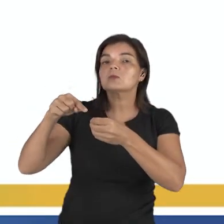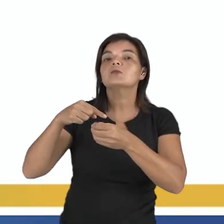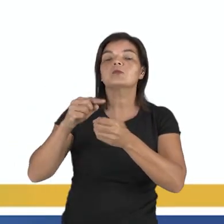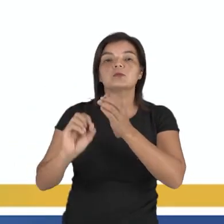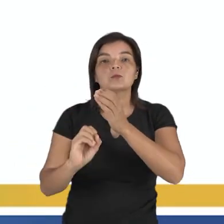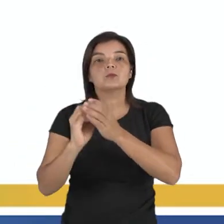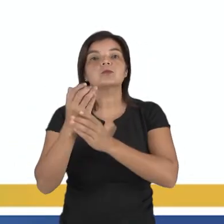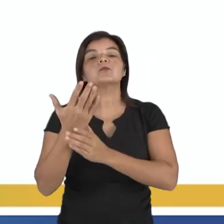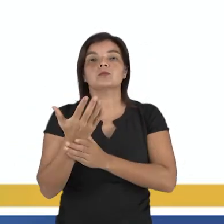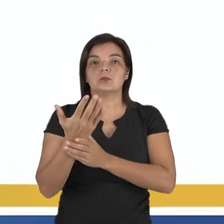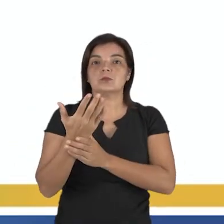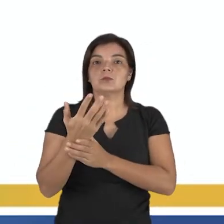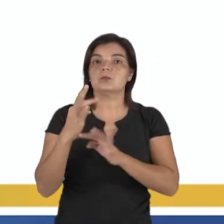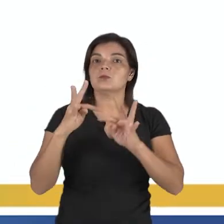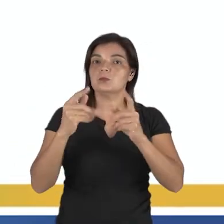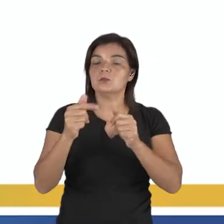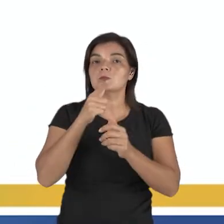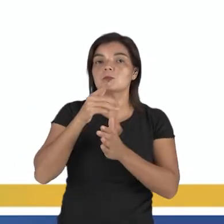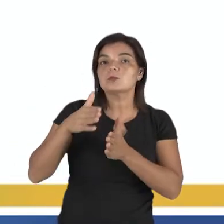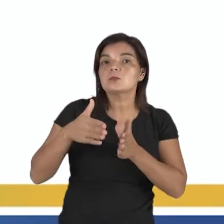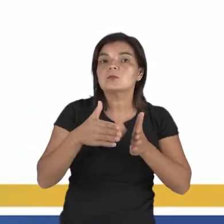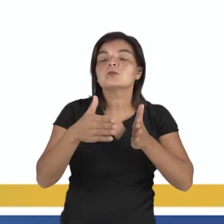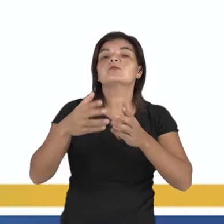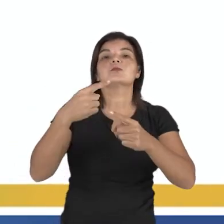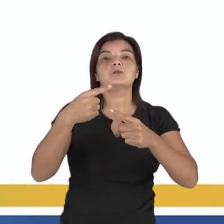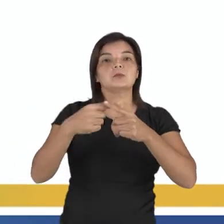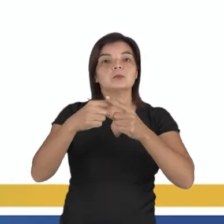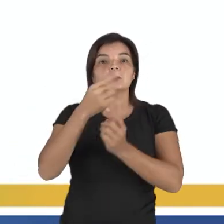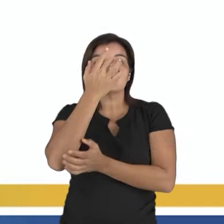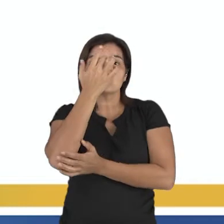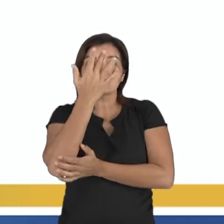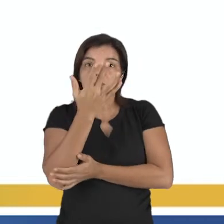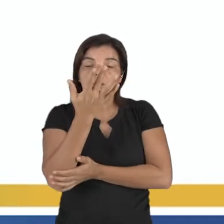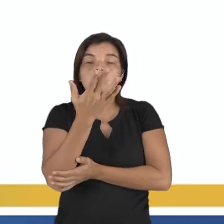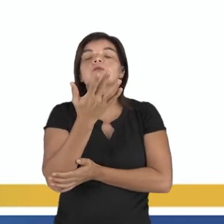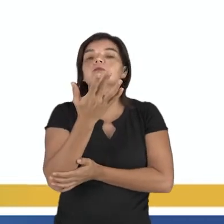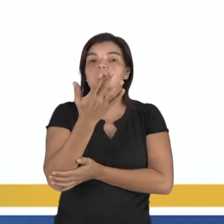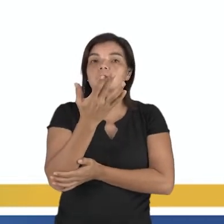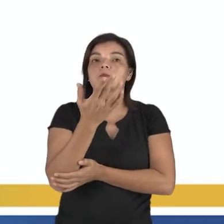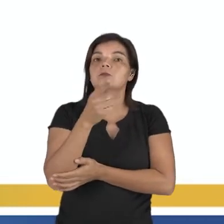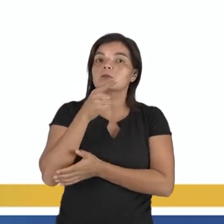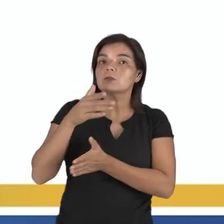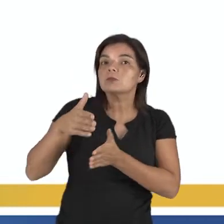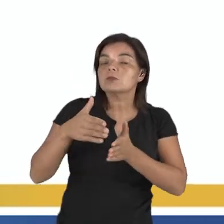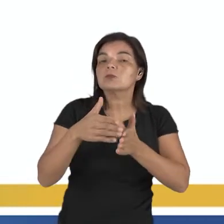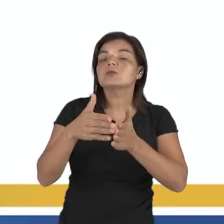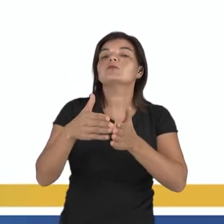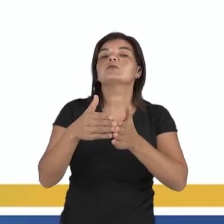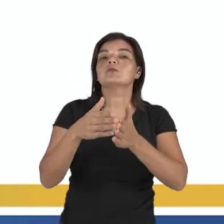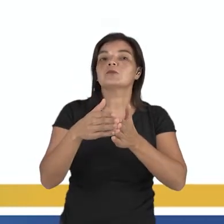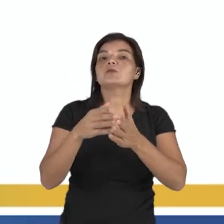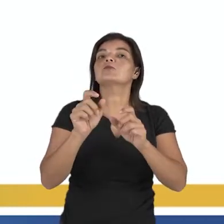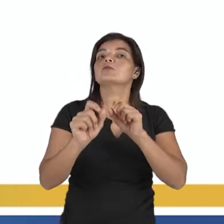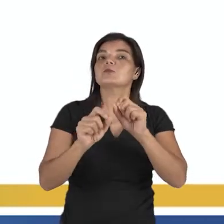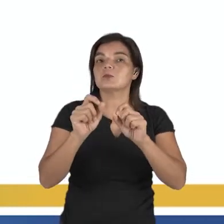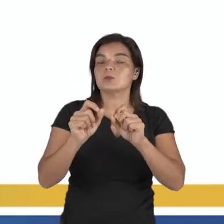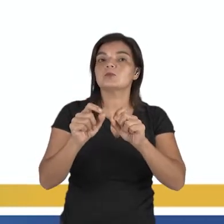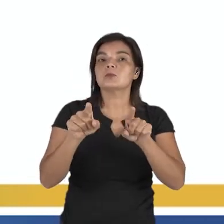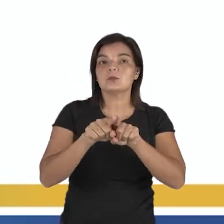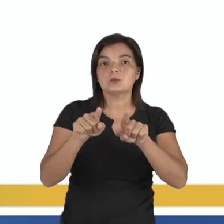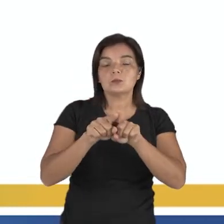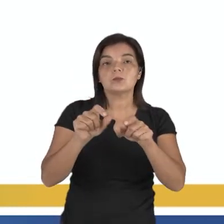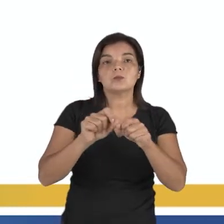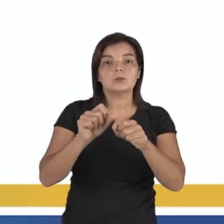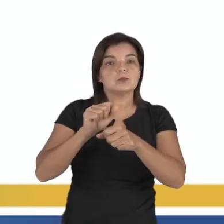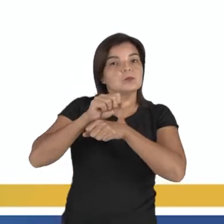e surgiram em torno de rios, certo? Porque facilitava os rios, era através dos rios que facilitavam e se eram